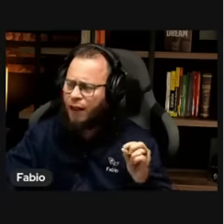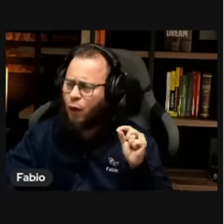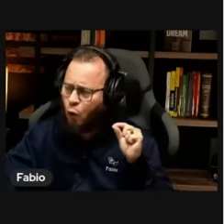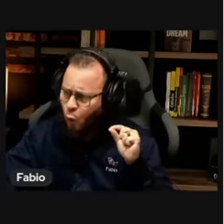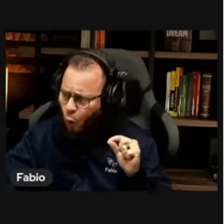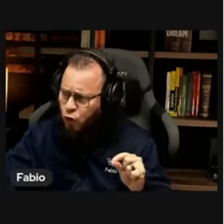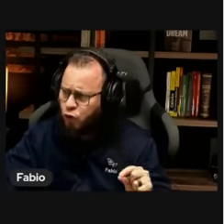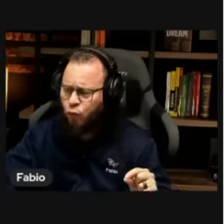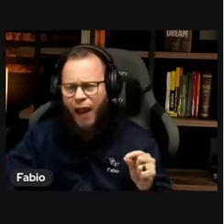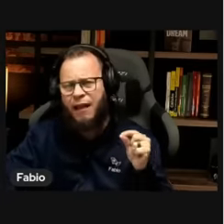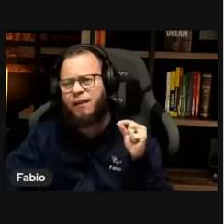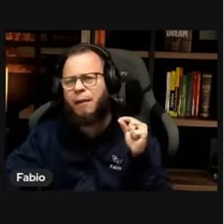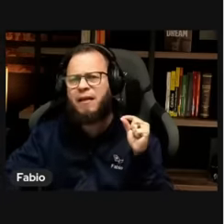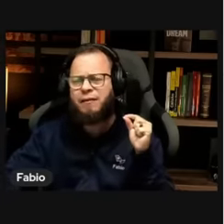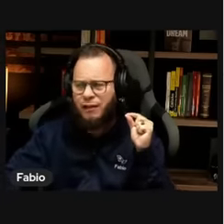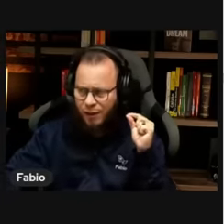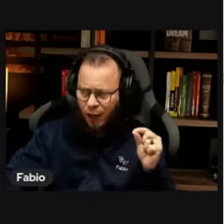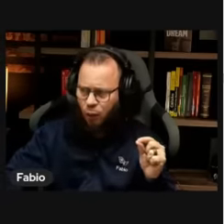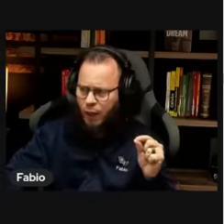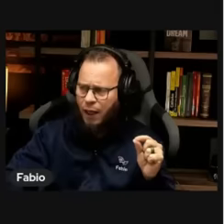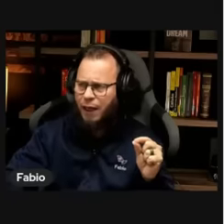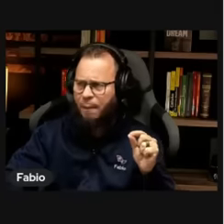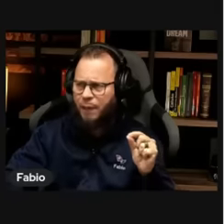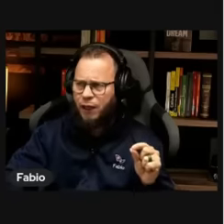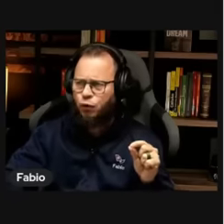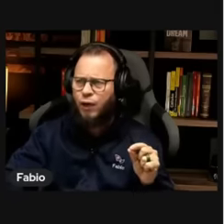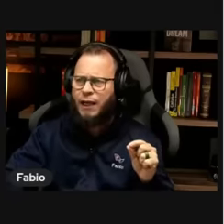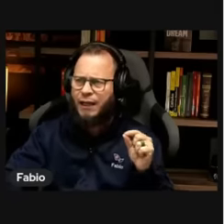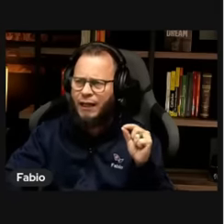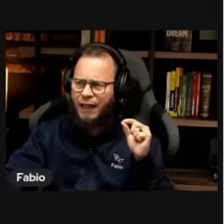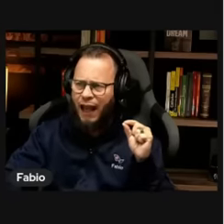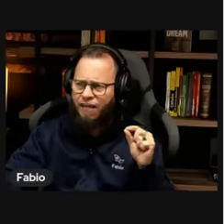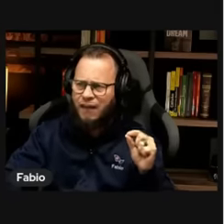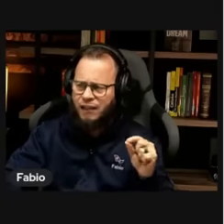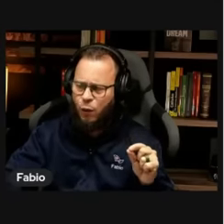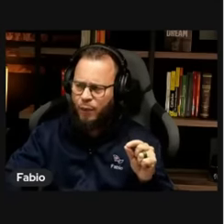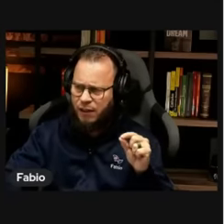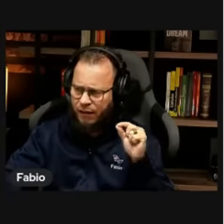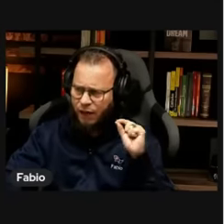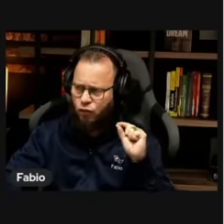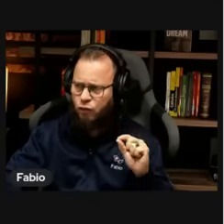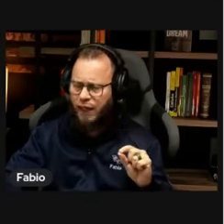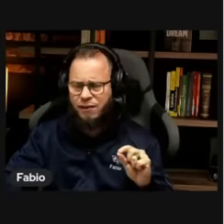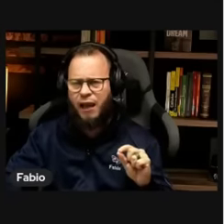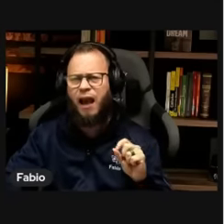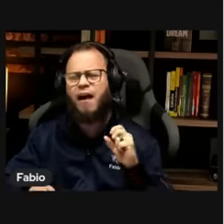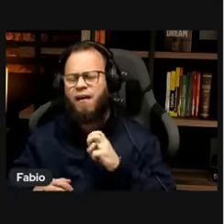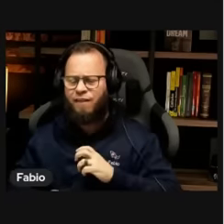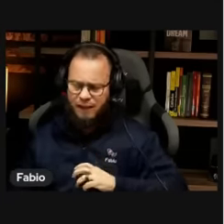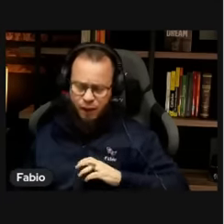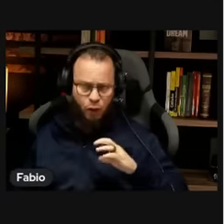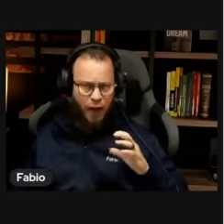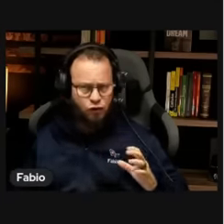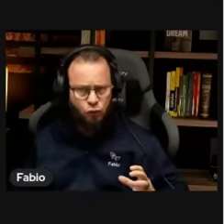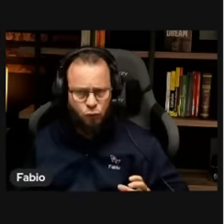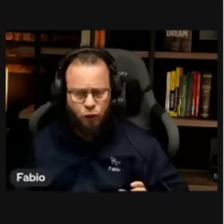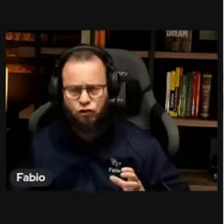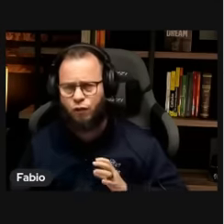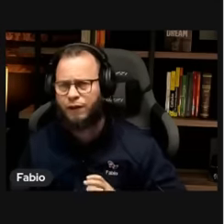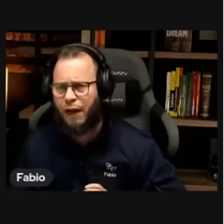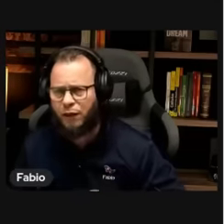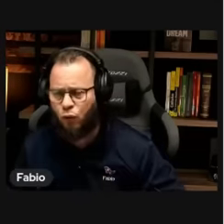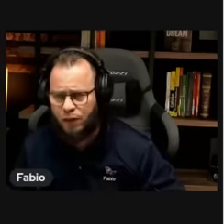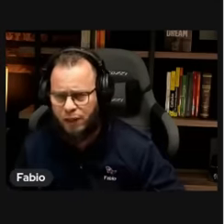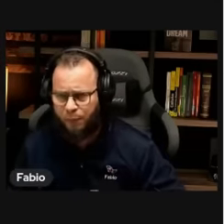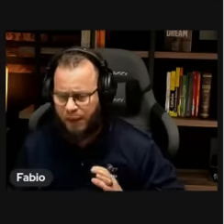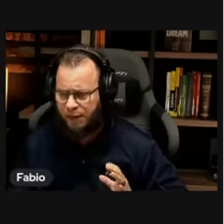tiver curso em tramitação. Lembrando que quem vai ser o presidente do TSE vai ser o Cássio Nunes e o